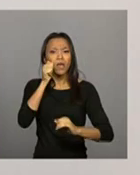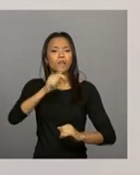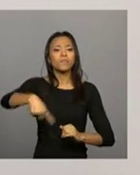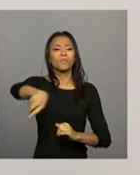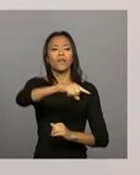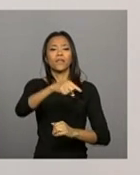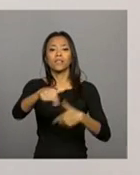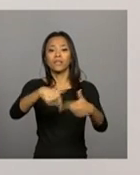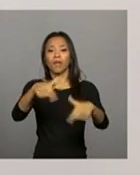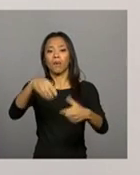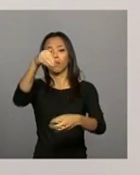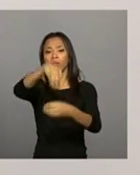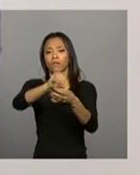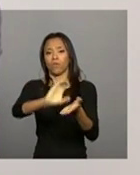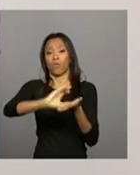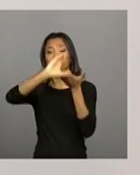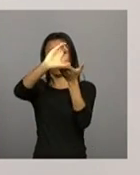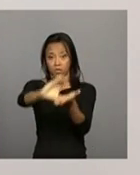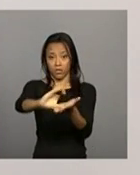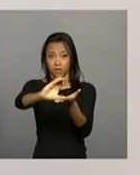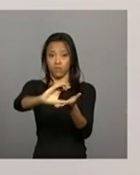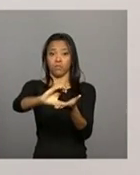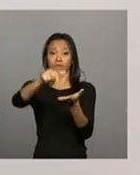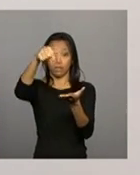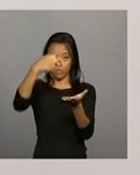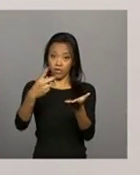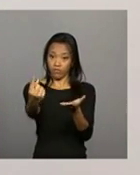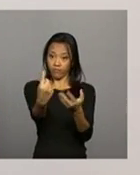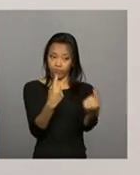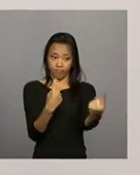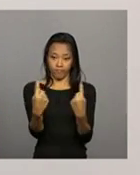Mulheres que estão aqui representando.